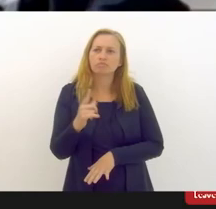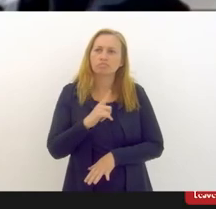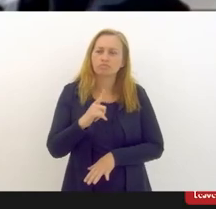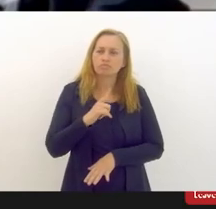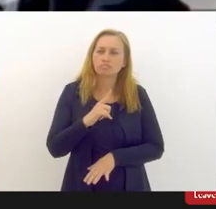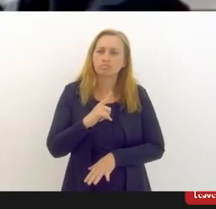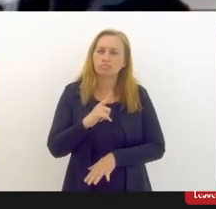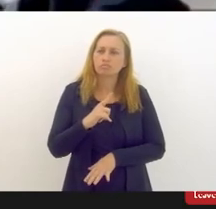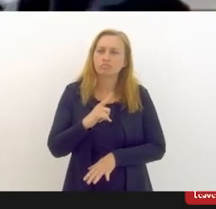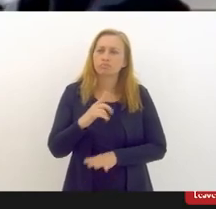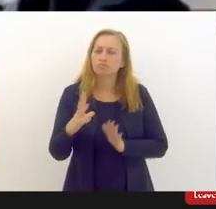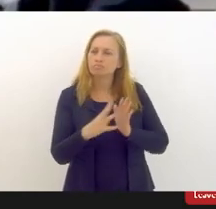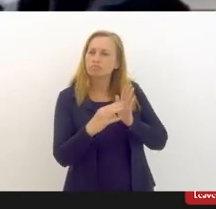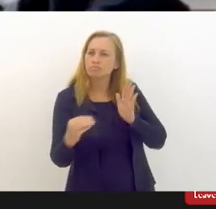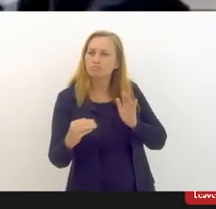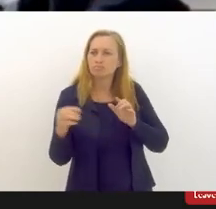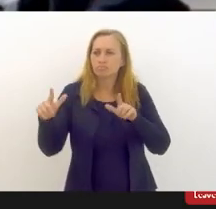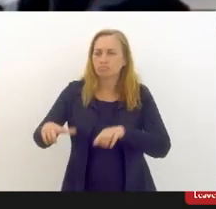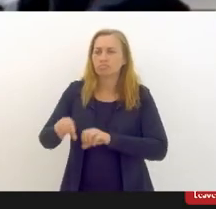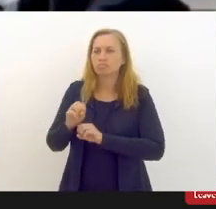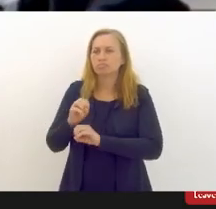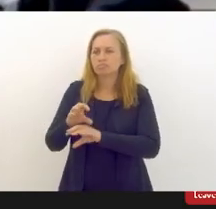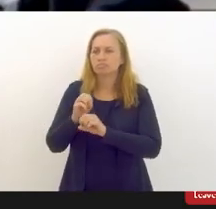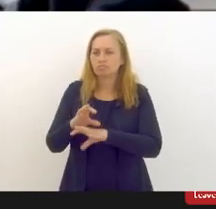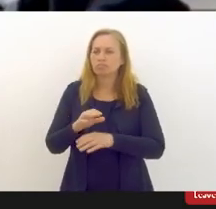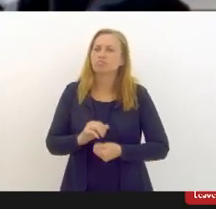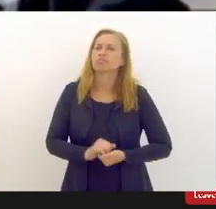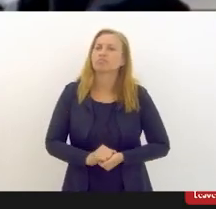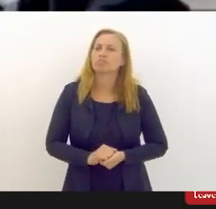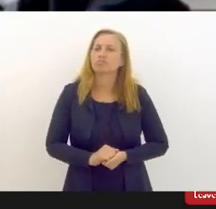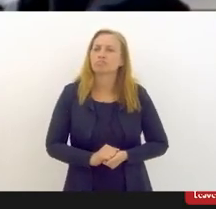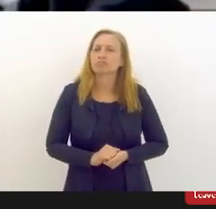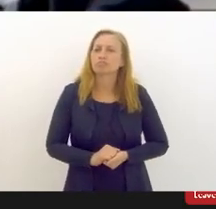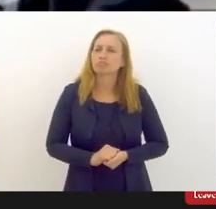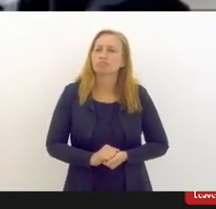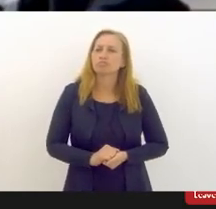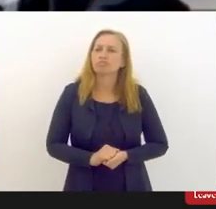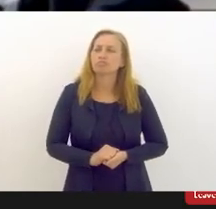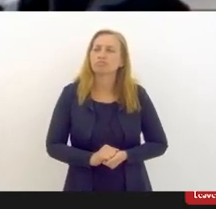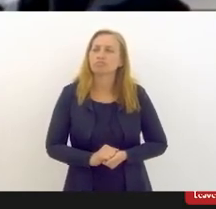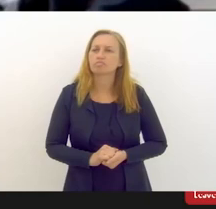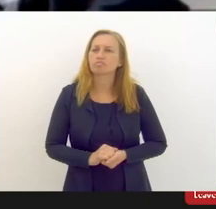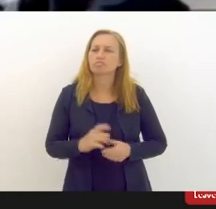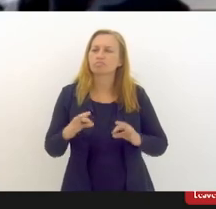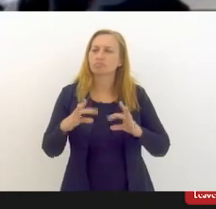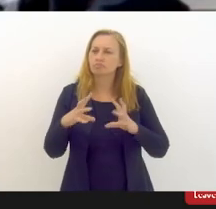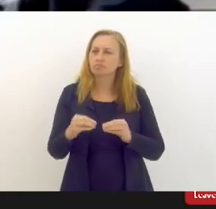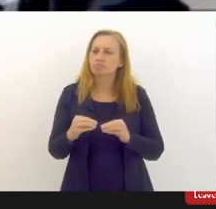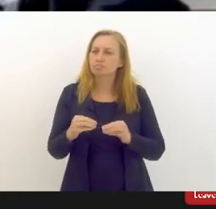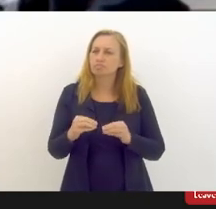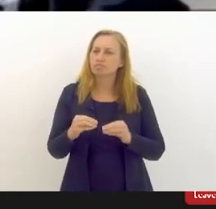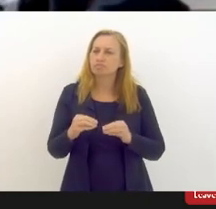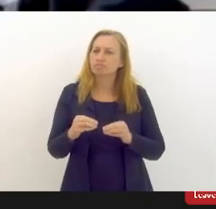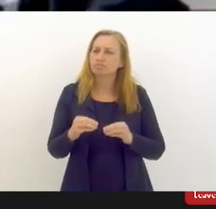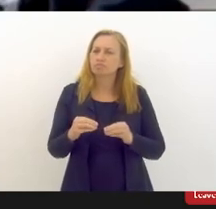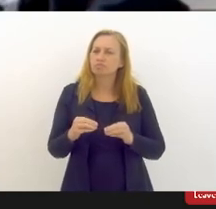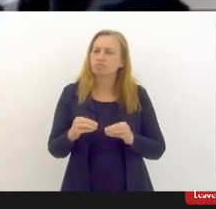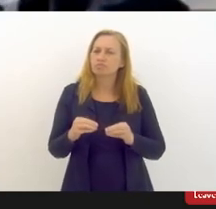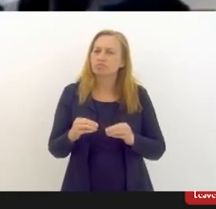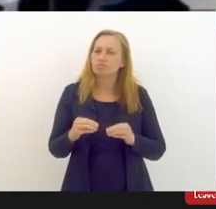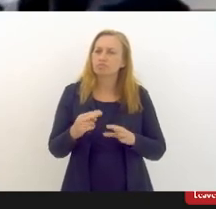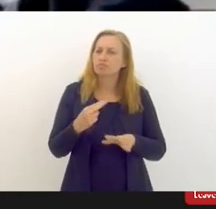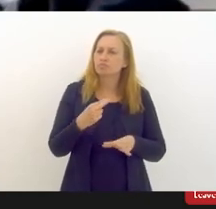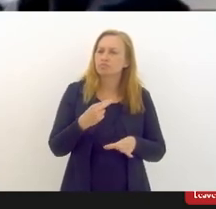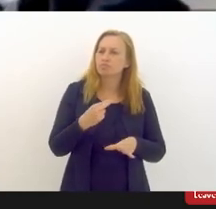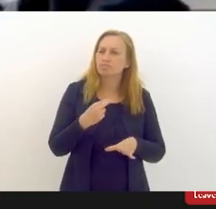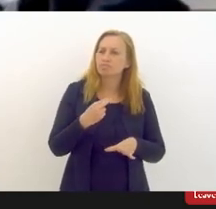turmas espelho de turmas originais, ou seja, com as disciplinas eletivas e tudo mais, então a gente não pode